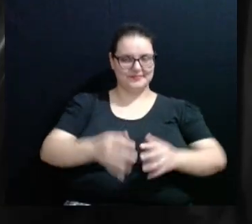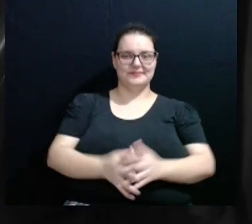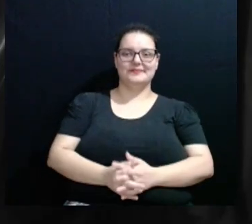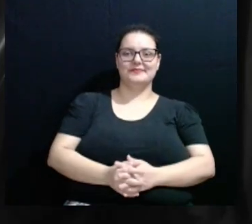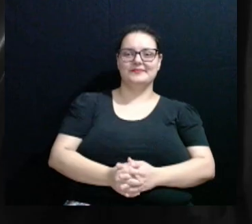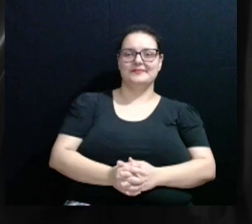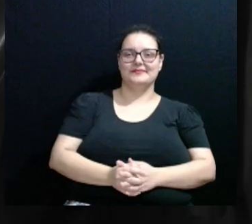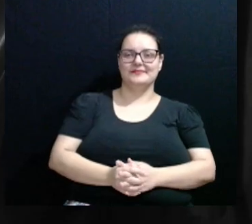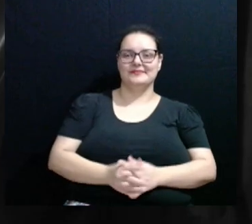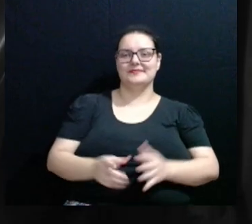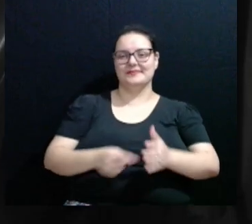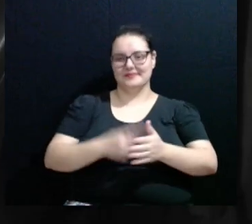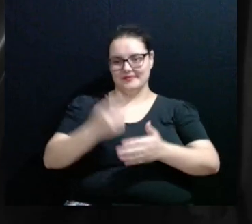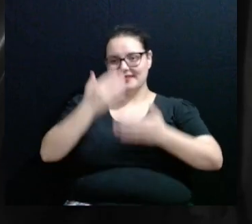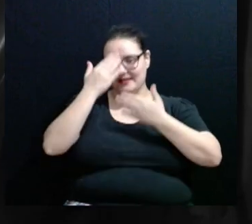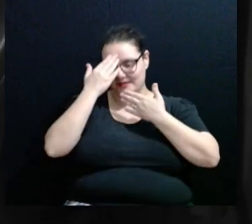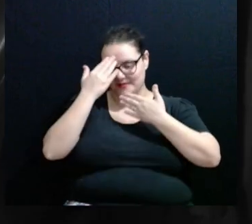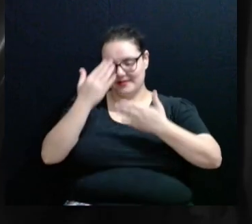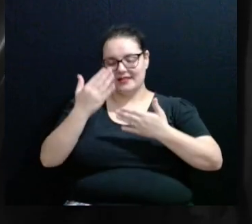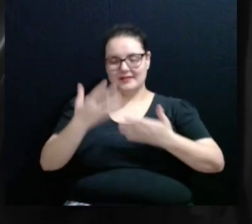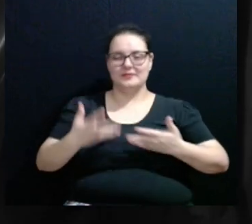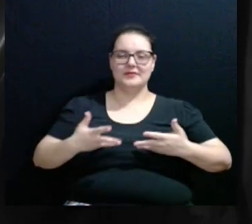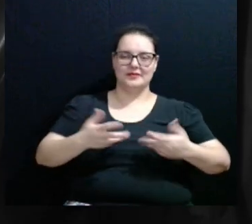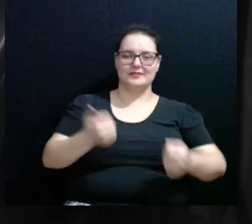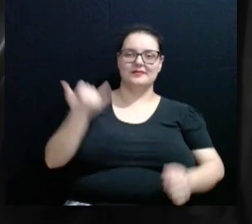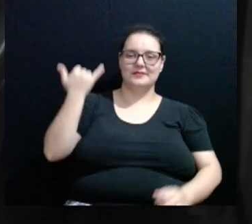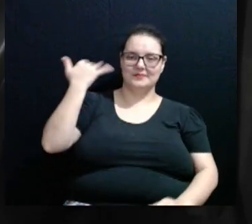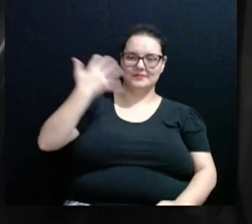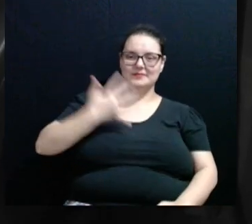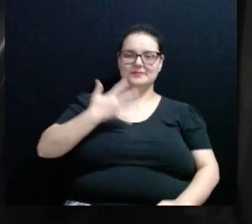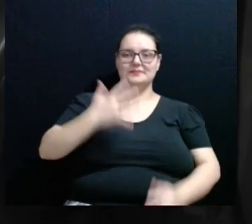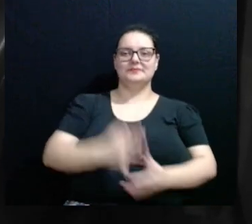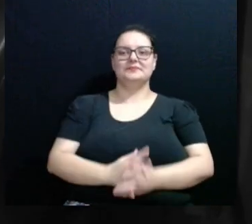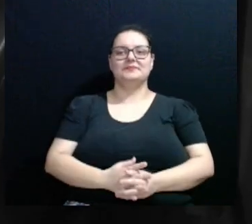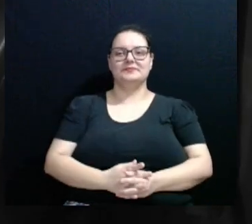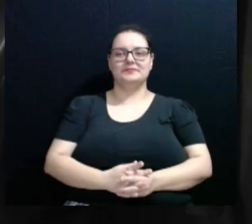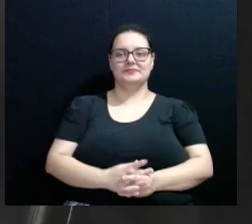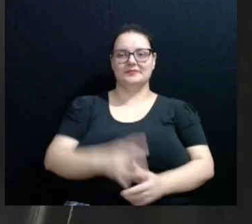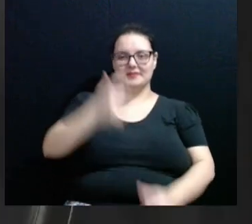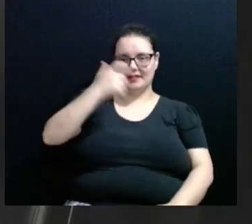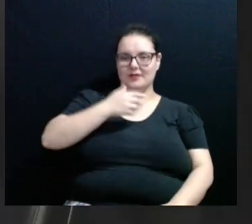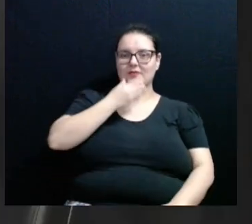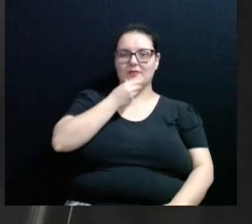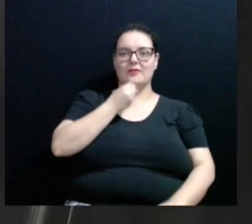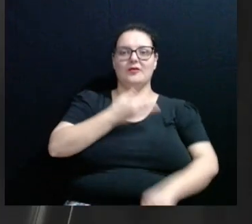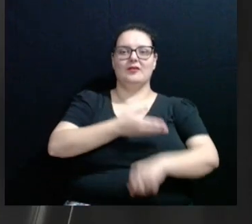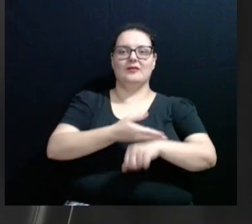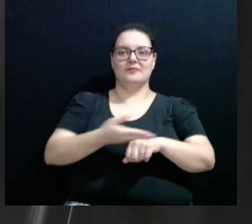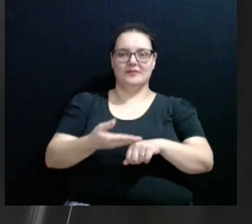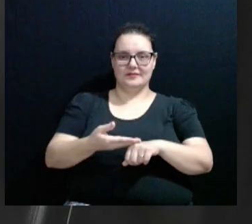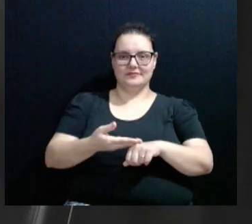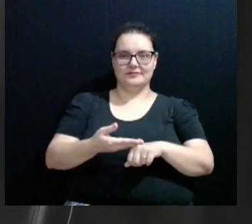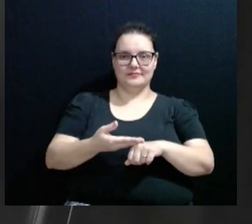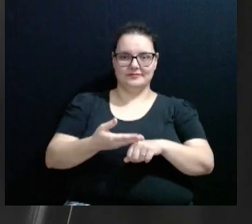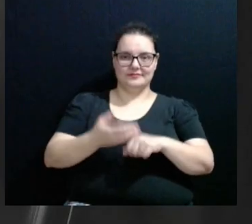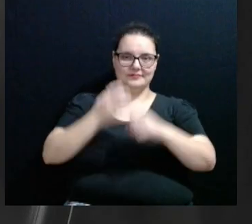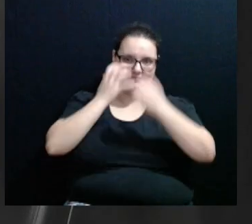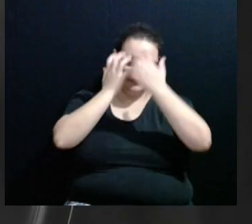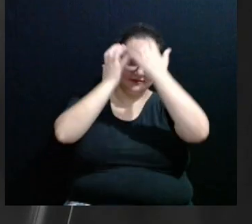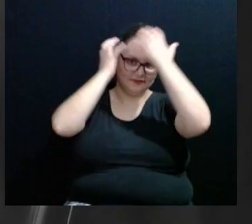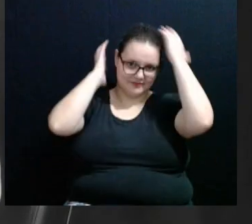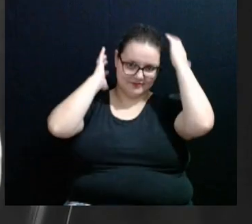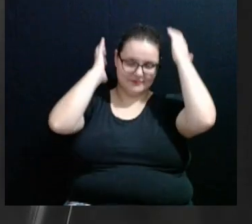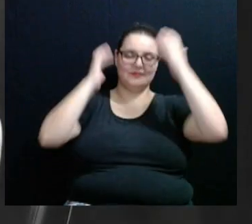primeiro lugar, muito obrigado pelo convite. Vou fazer minha audiodescrição. Eu sou um homem branco, com cabelos